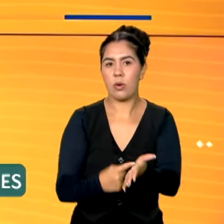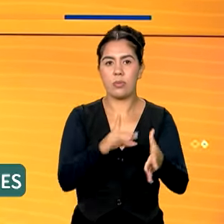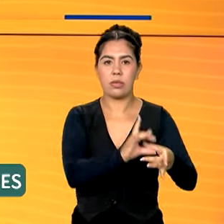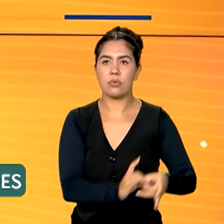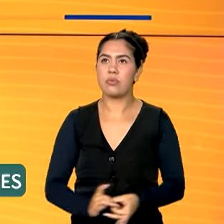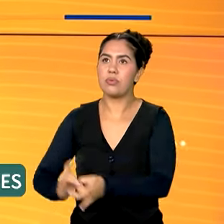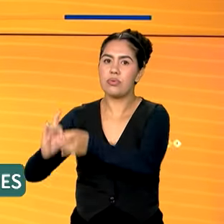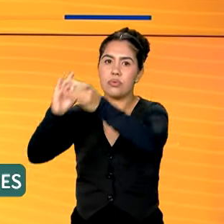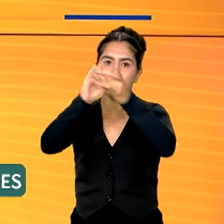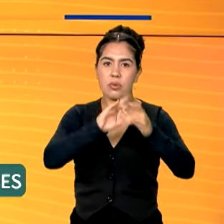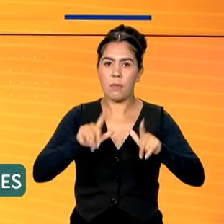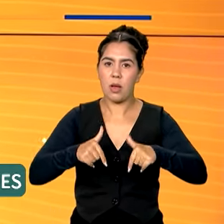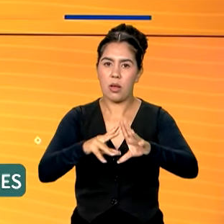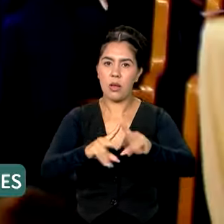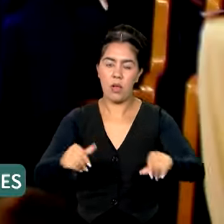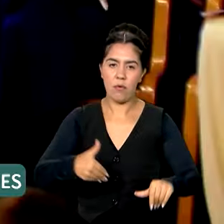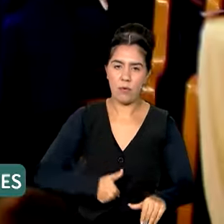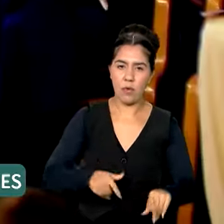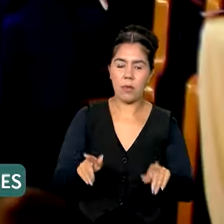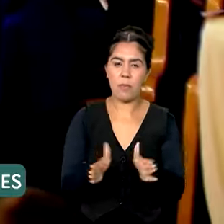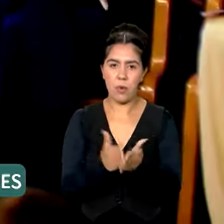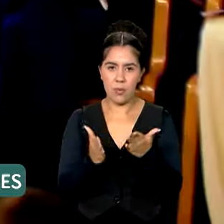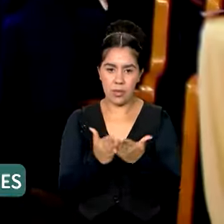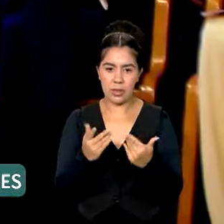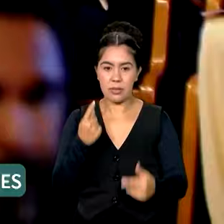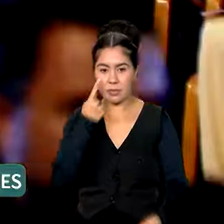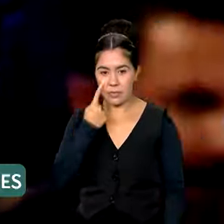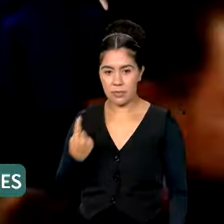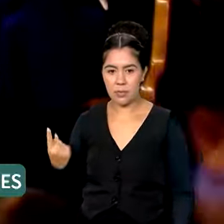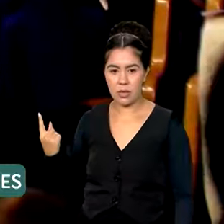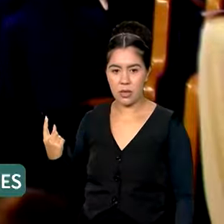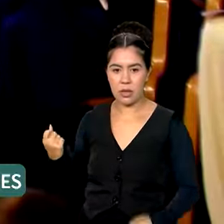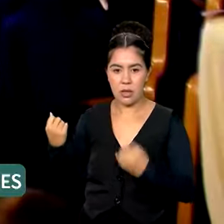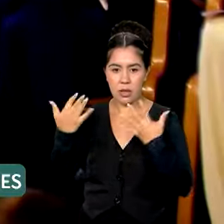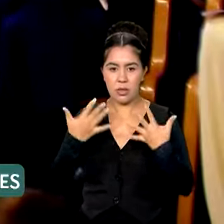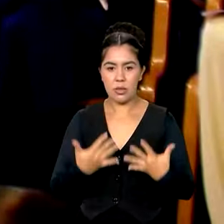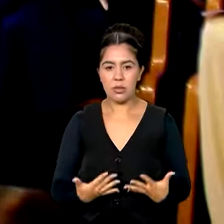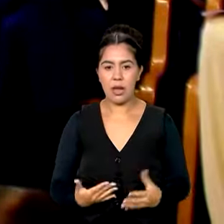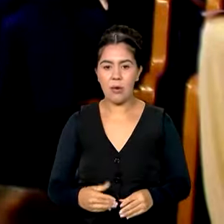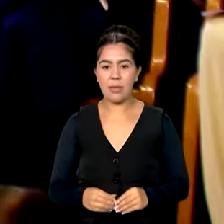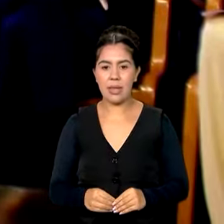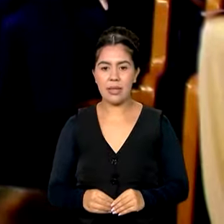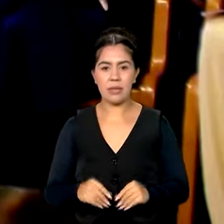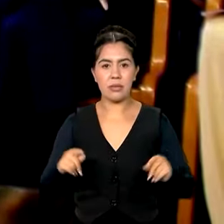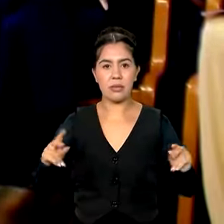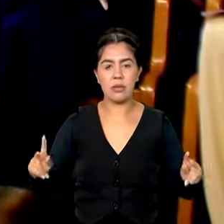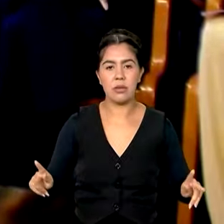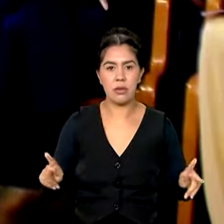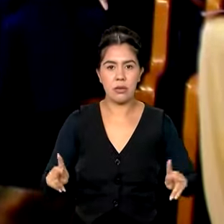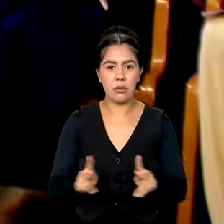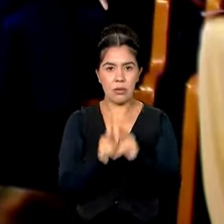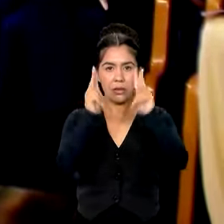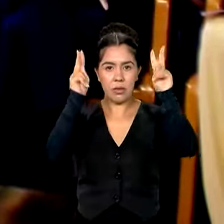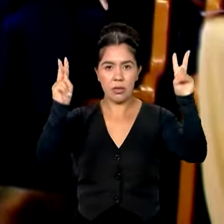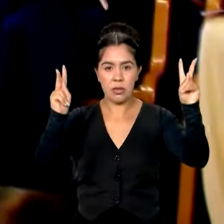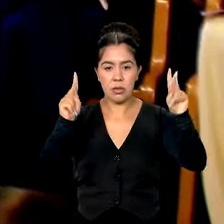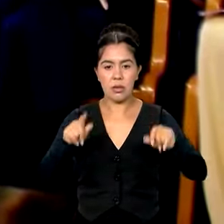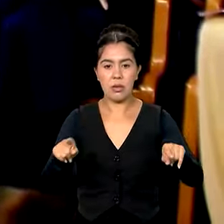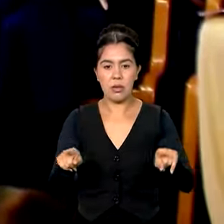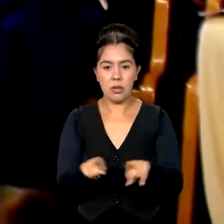contra a Fome e a Pobreza. Recebi um convite para estar num evento em Paris sobre a questão da